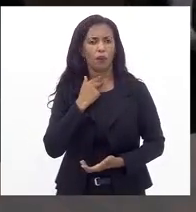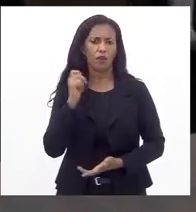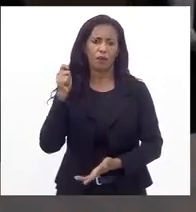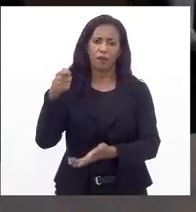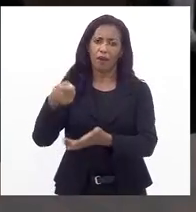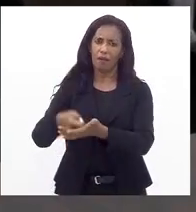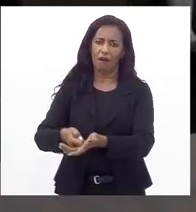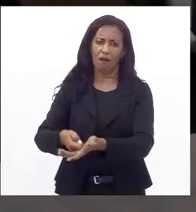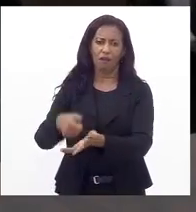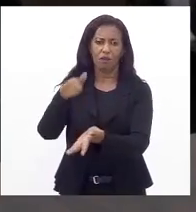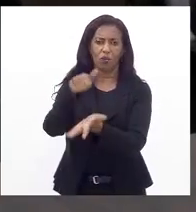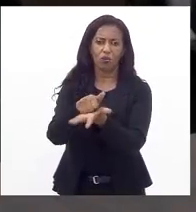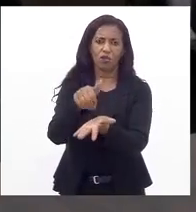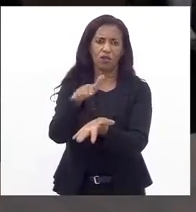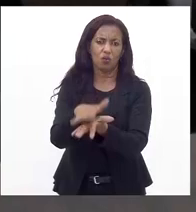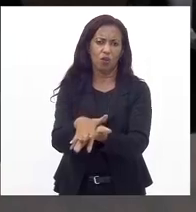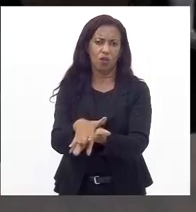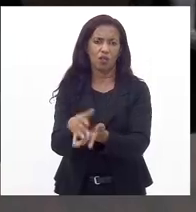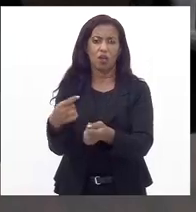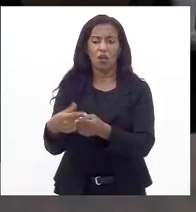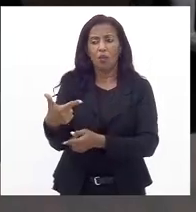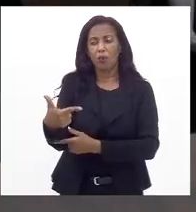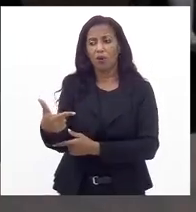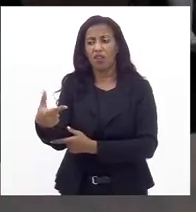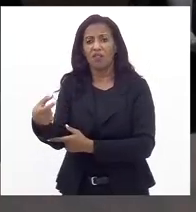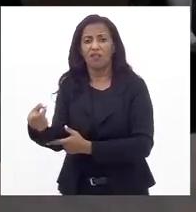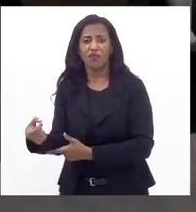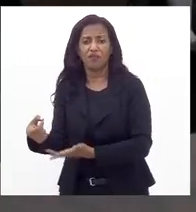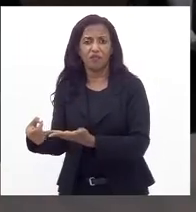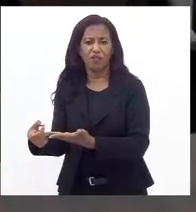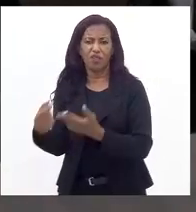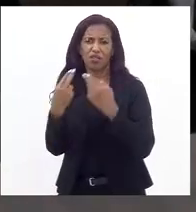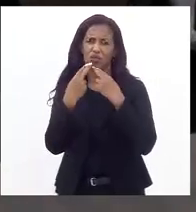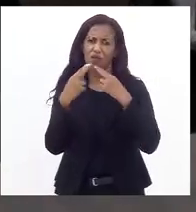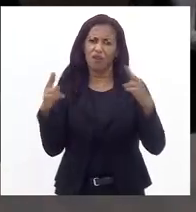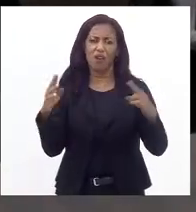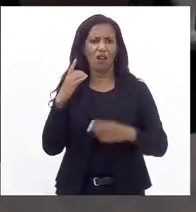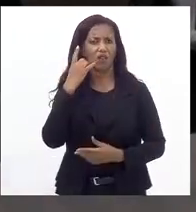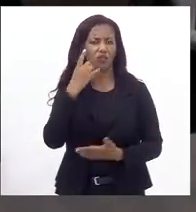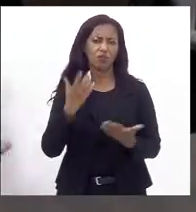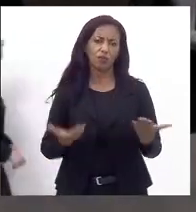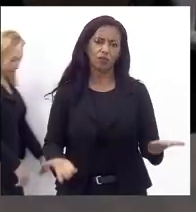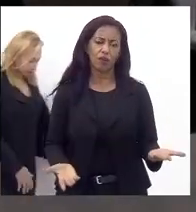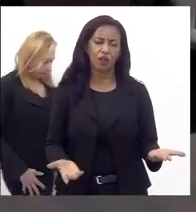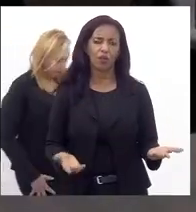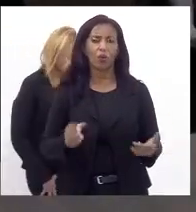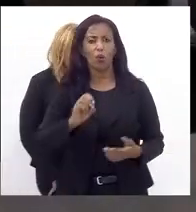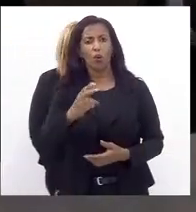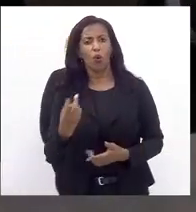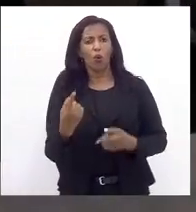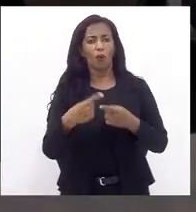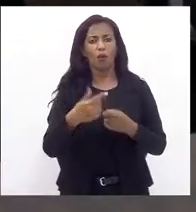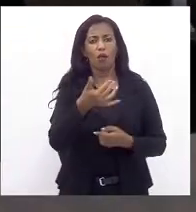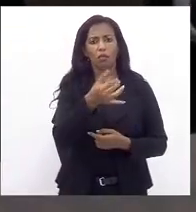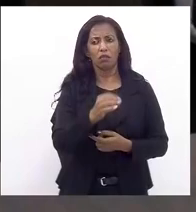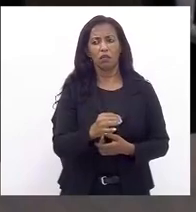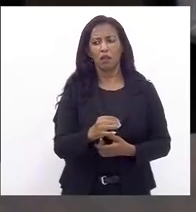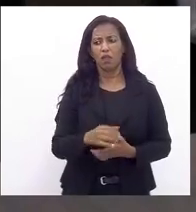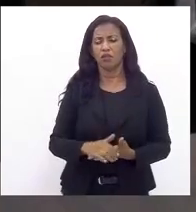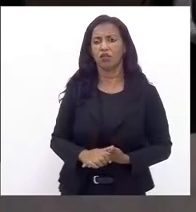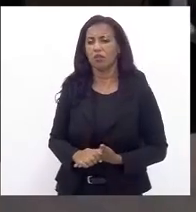penalizados porque 20 vaiar os deputados ou porque dez